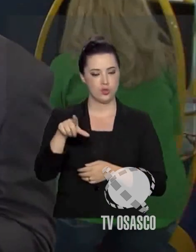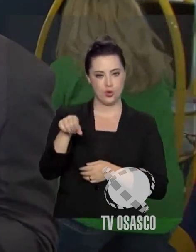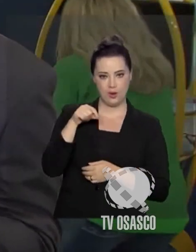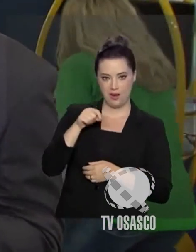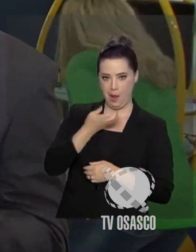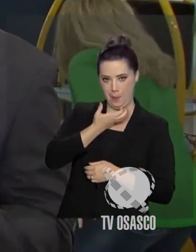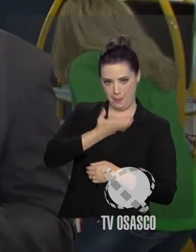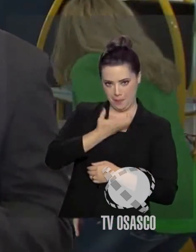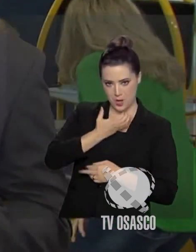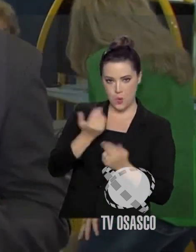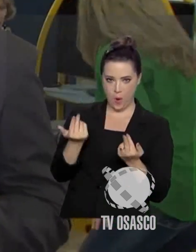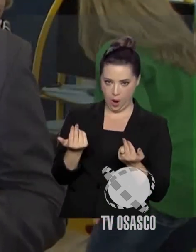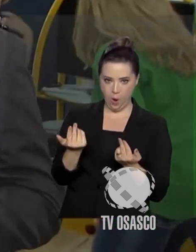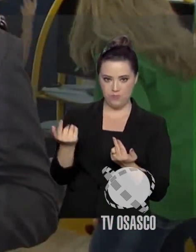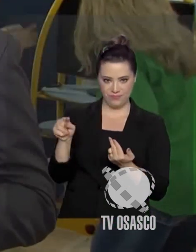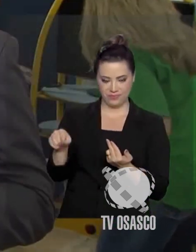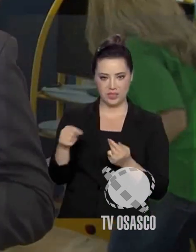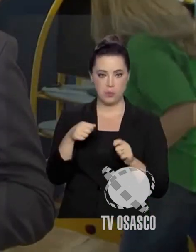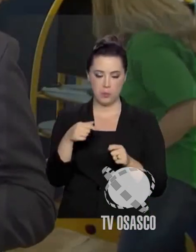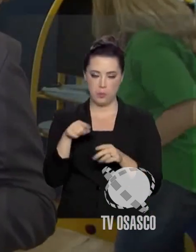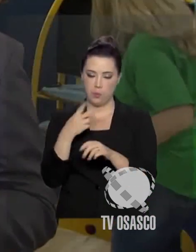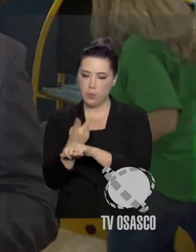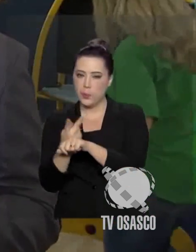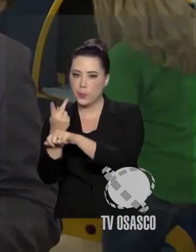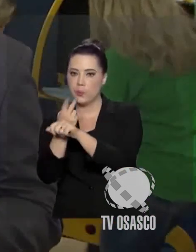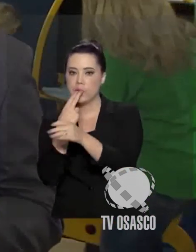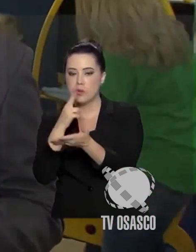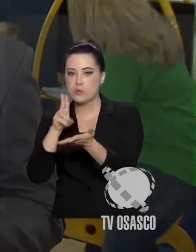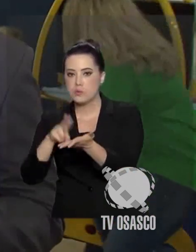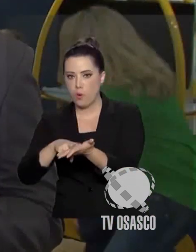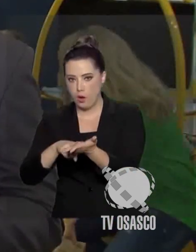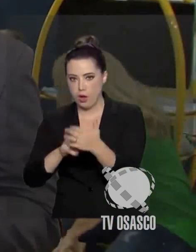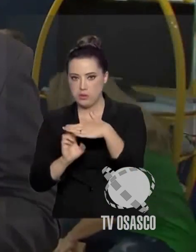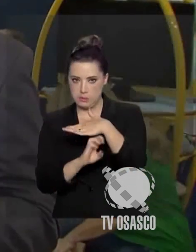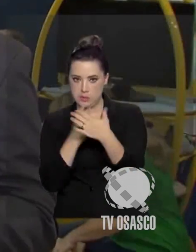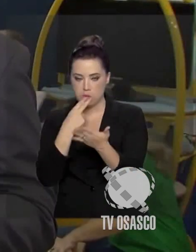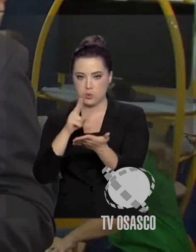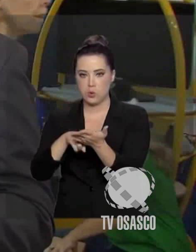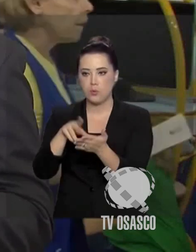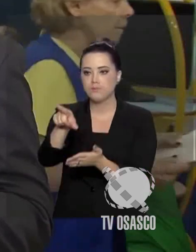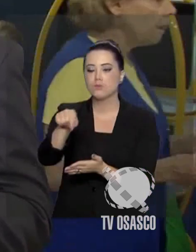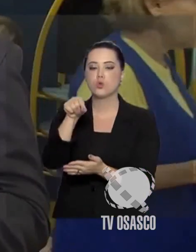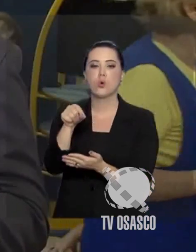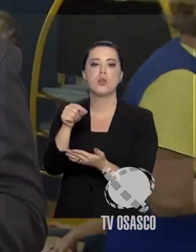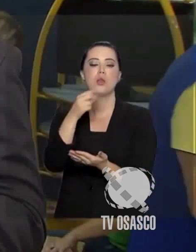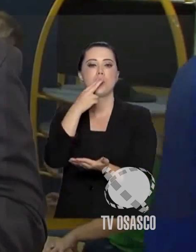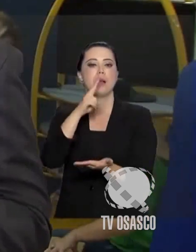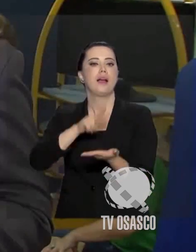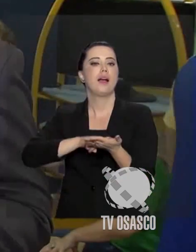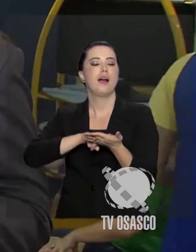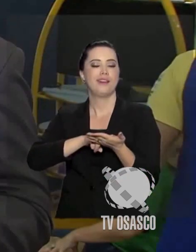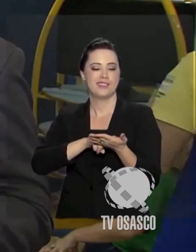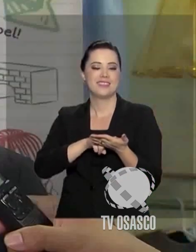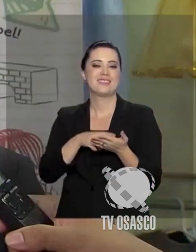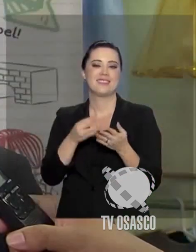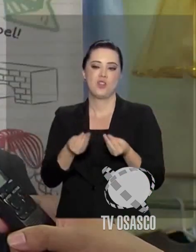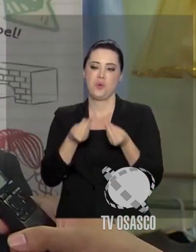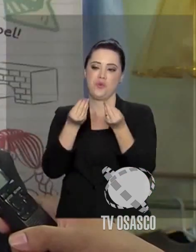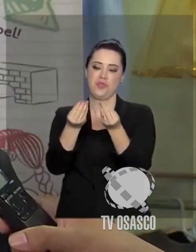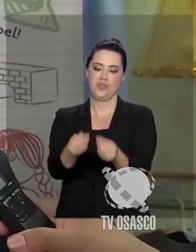nas agências dos Correios. É possível pegar uma cartinha e satisfazer o desejo de uma criança.